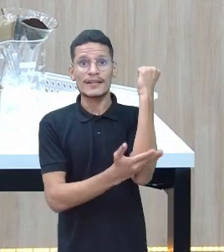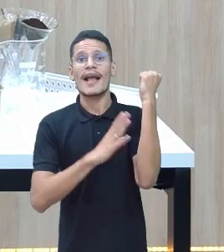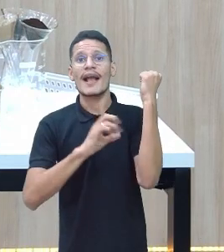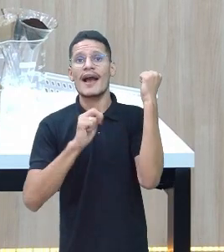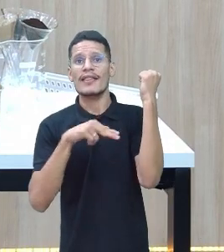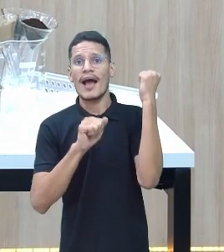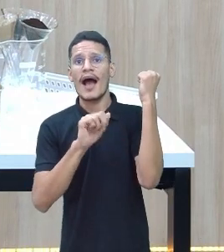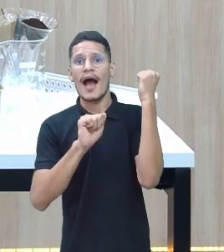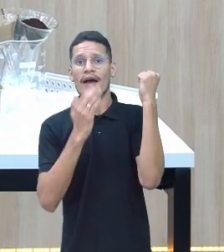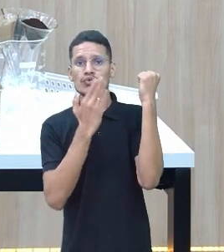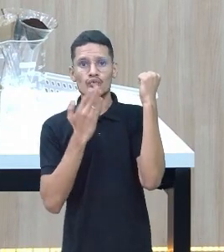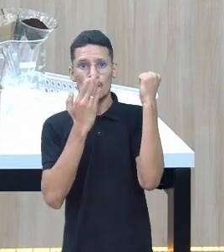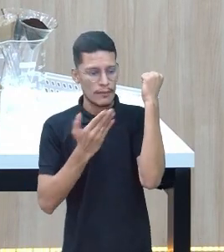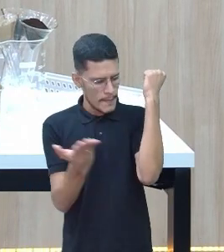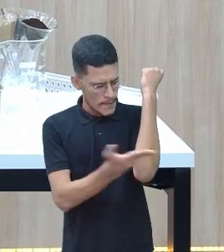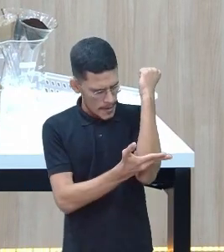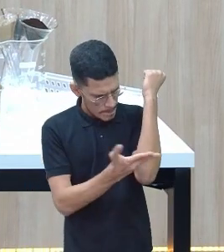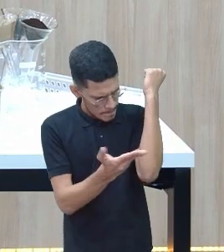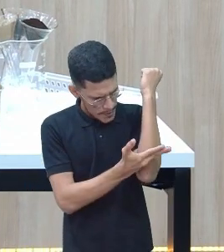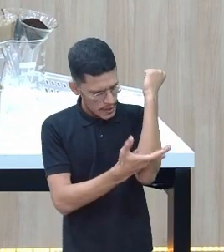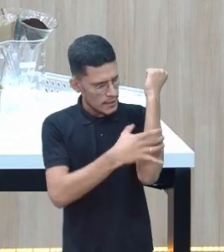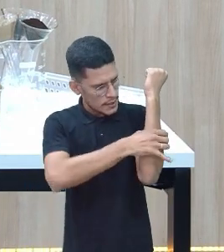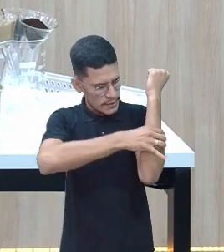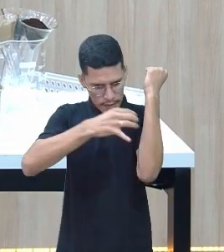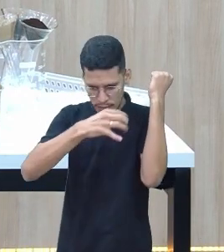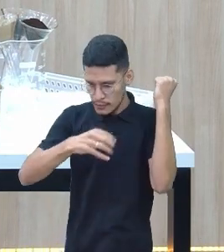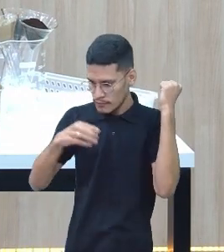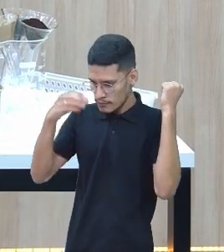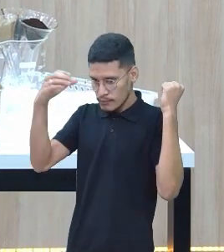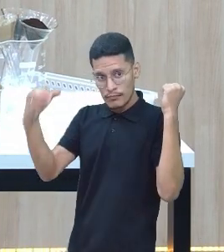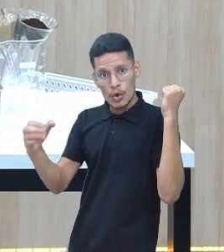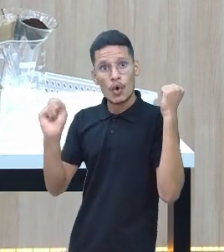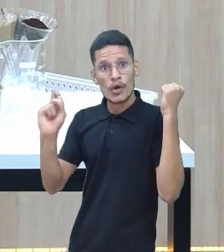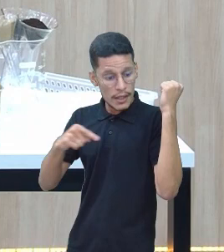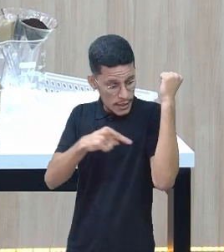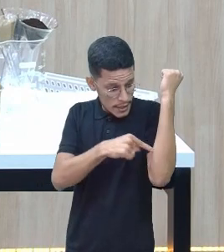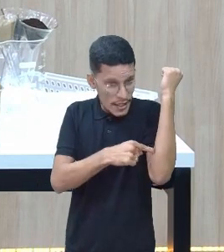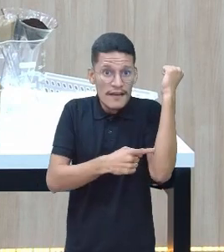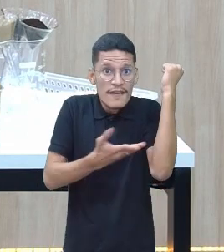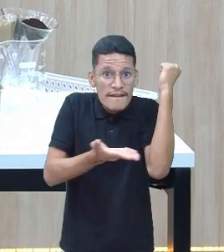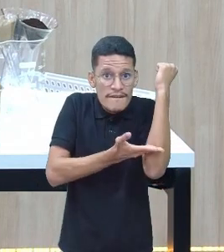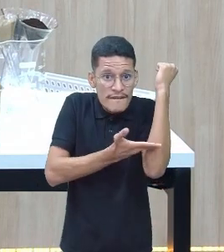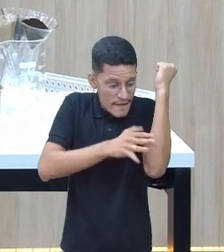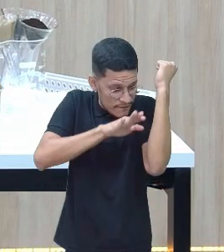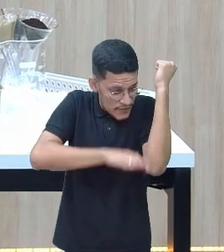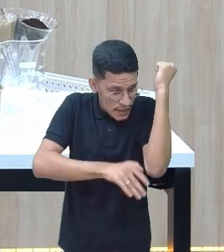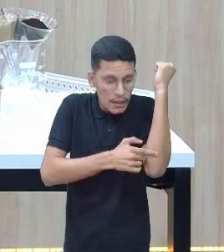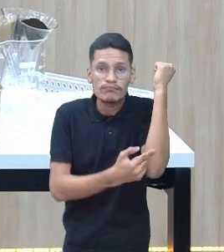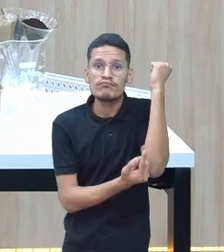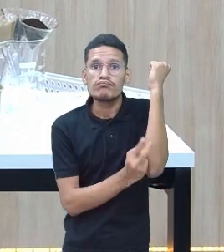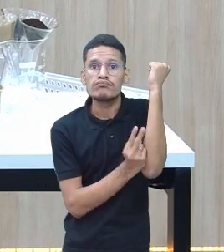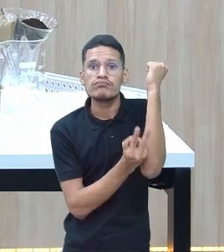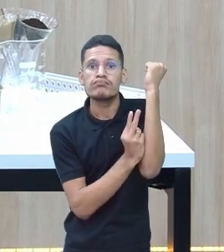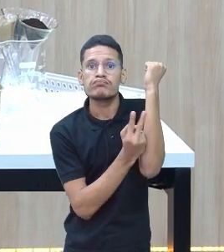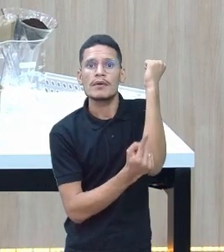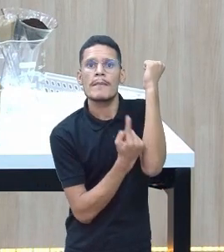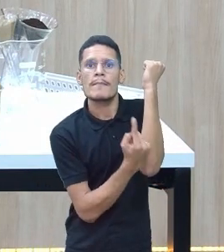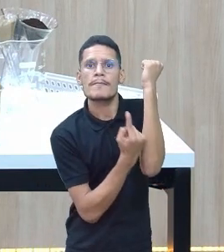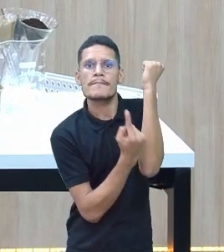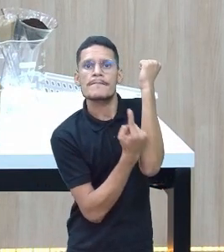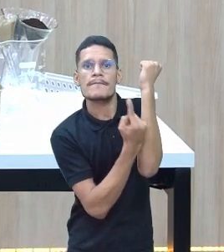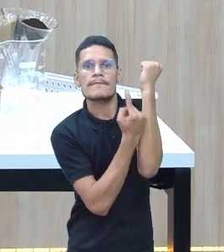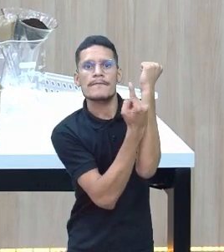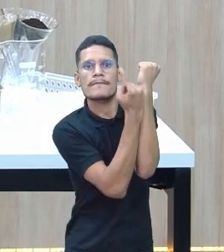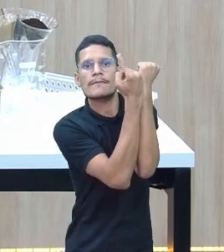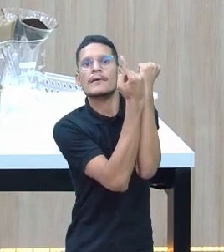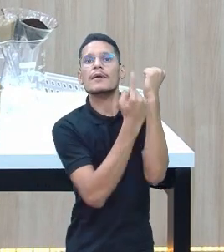ali, eu corto a cana, retiro, e o que é que acontece? Aquela parte que ficou no solo vai brotar de novo. Então, eu digo que esse